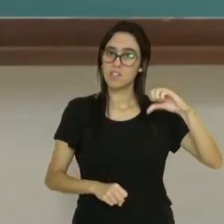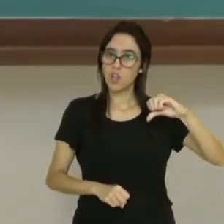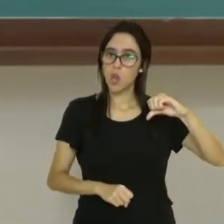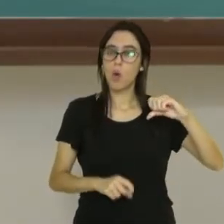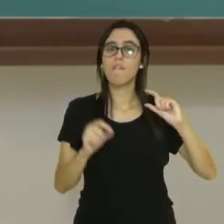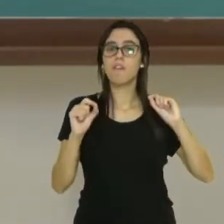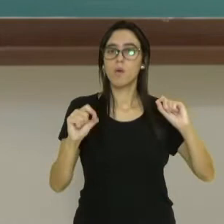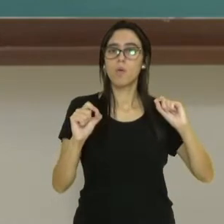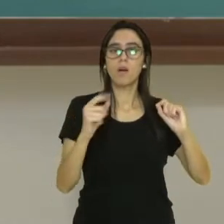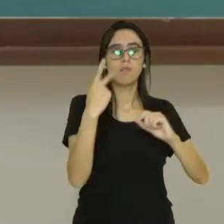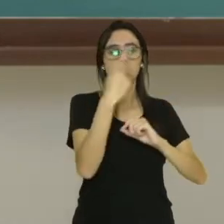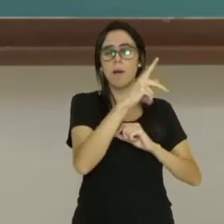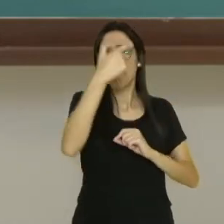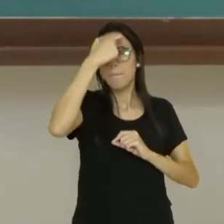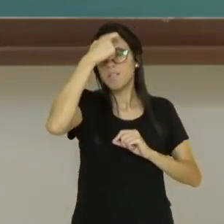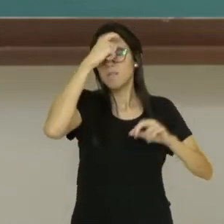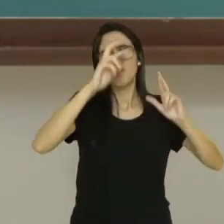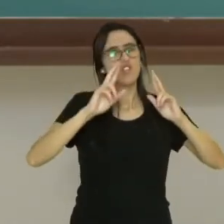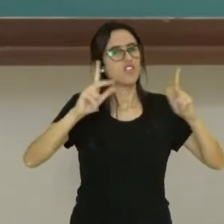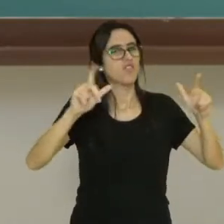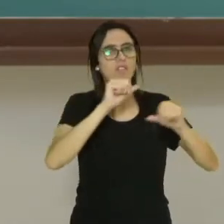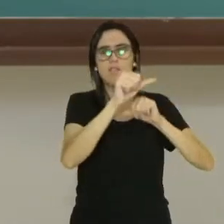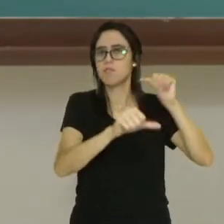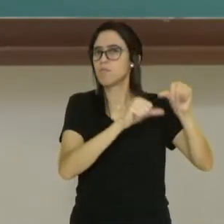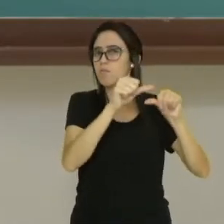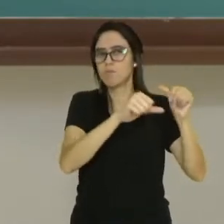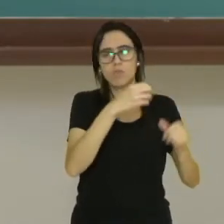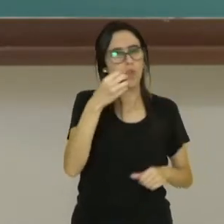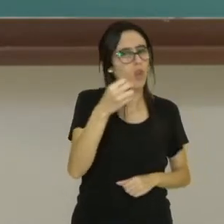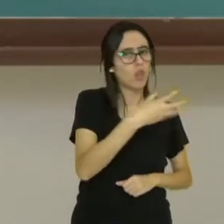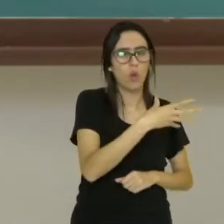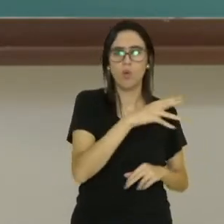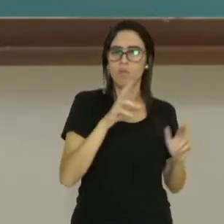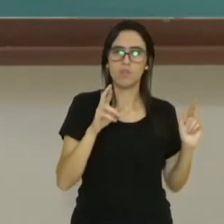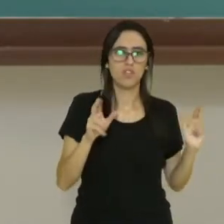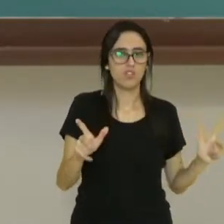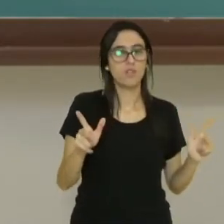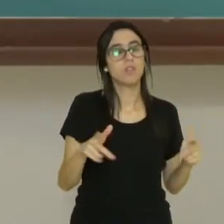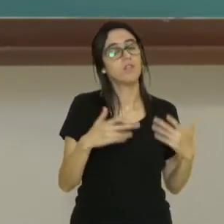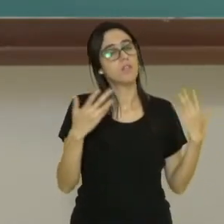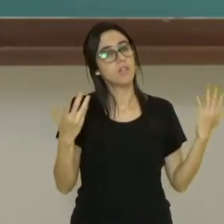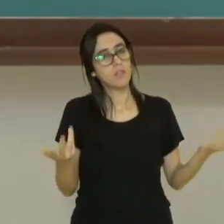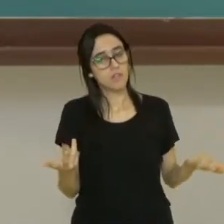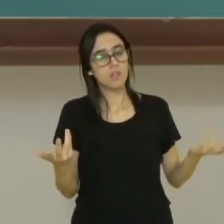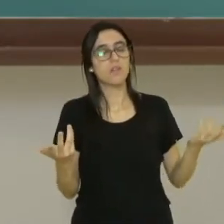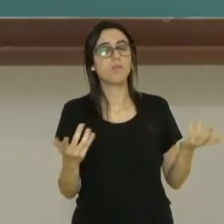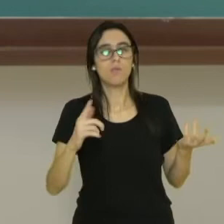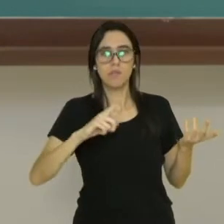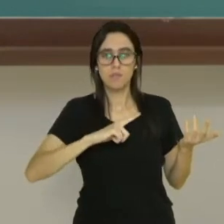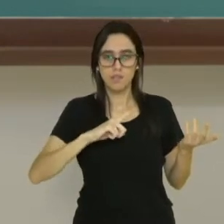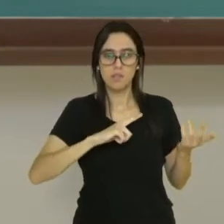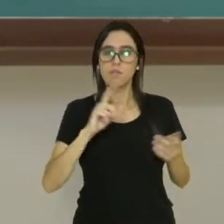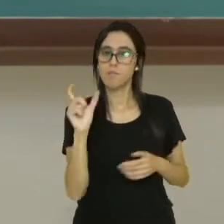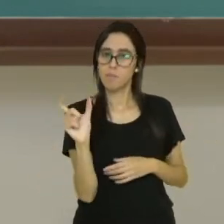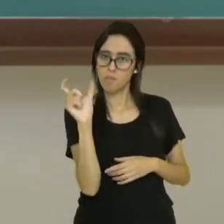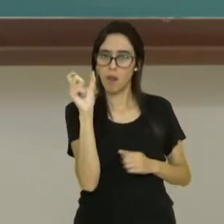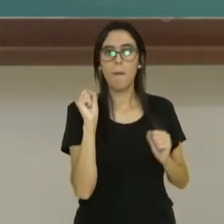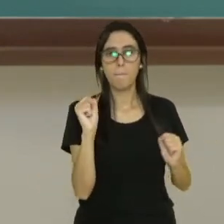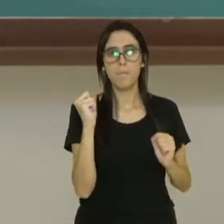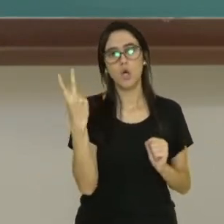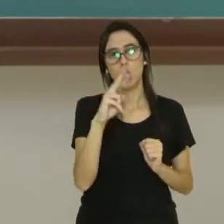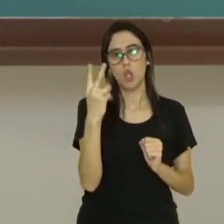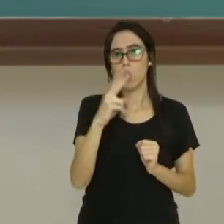eram diferentes, o advento da industrialização era diferente, então o termo também utilizado é